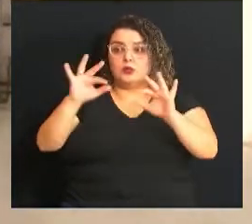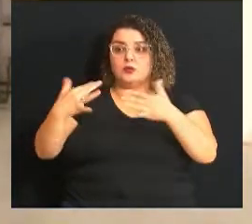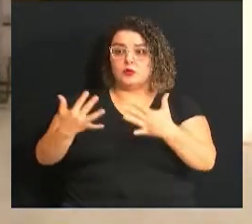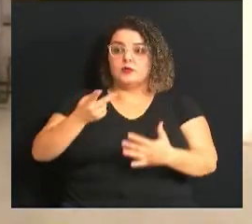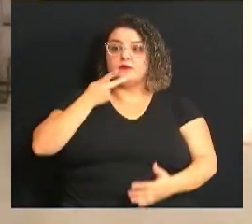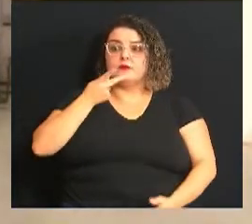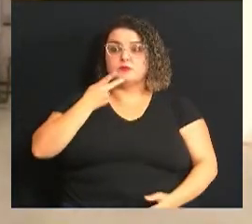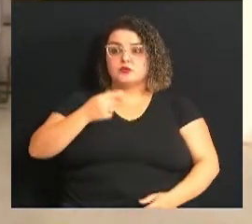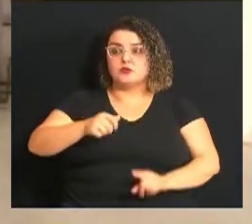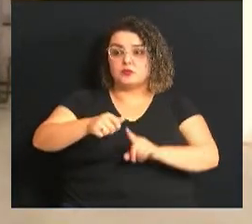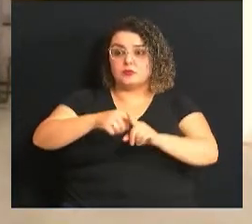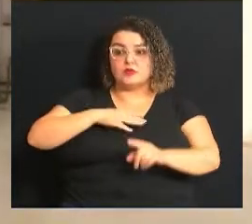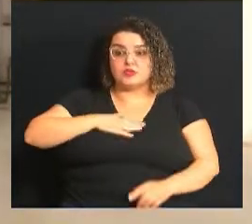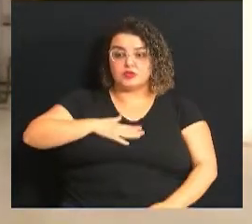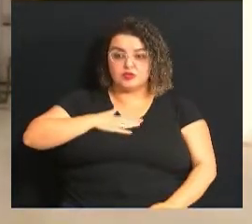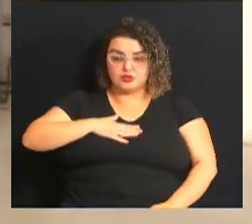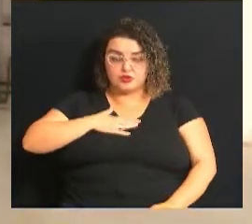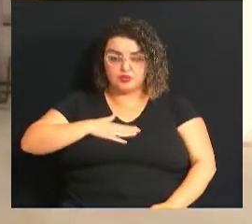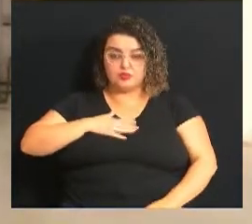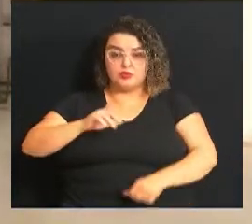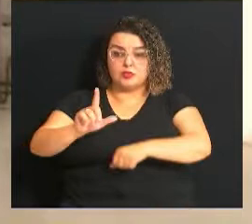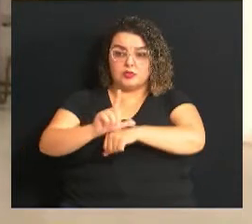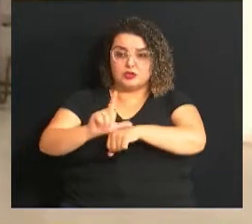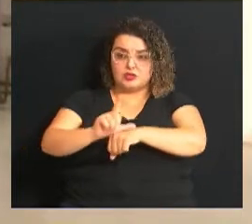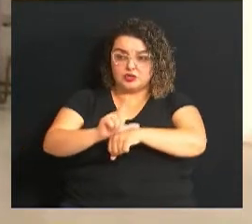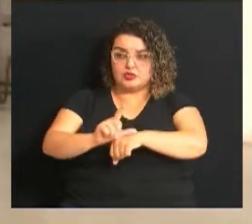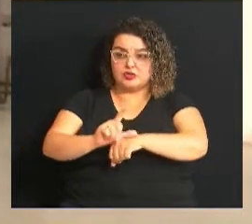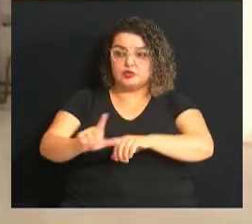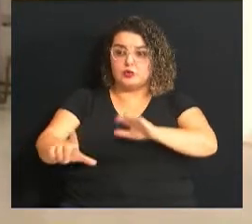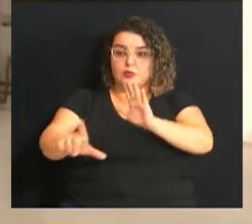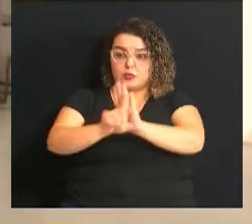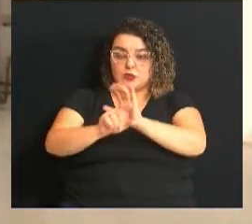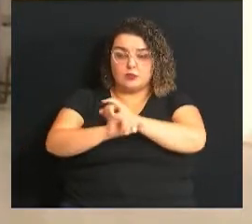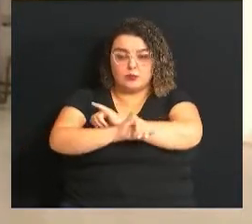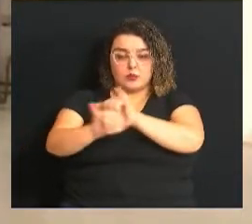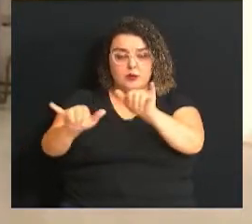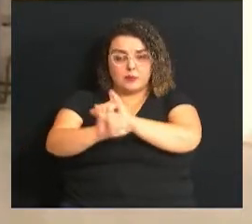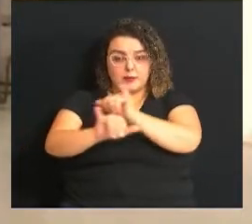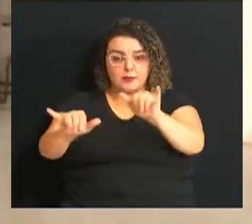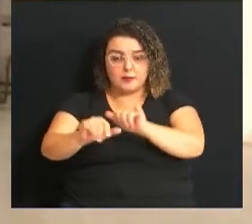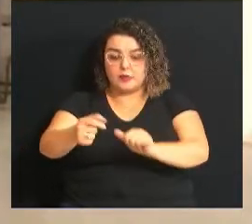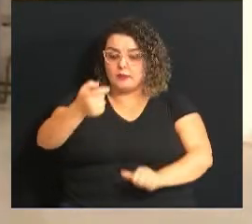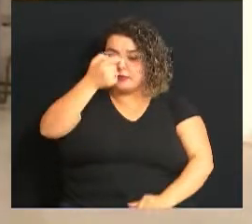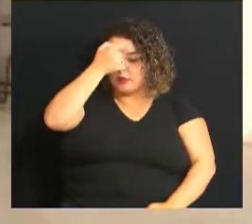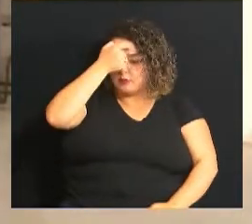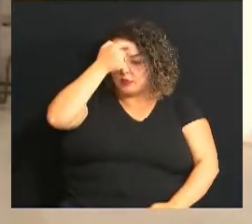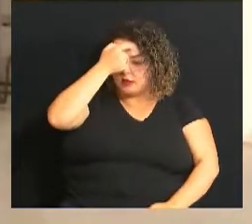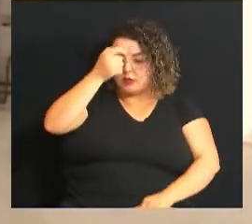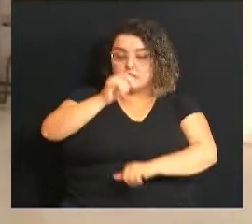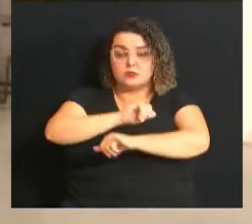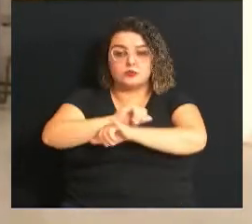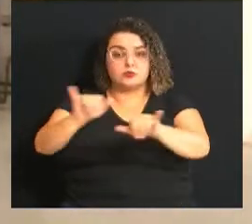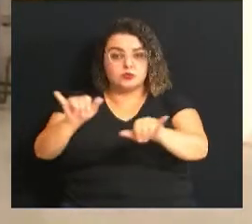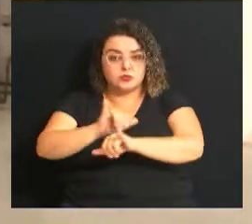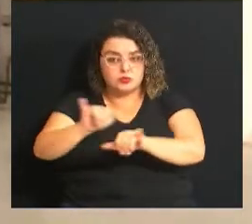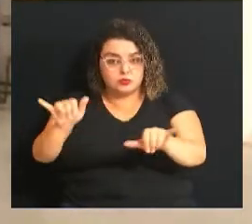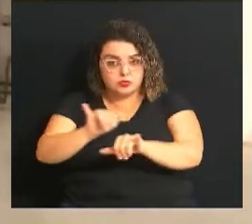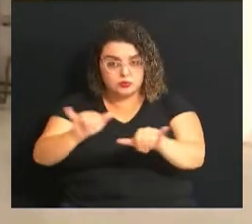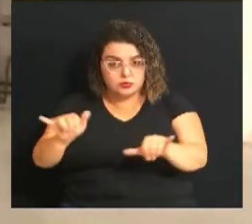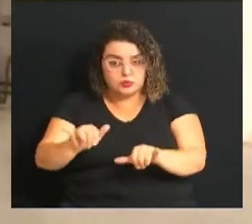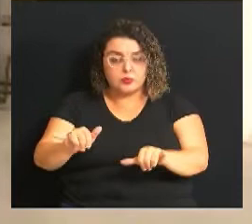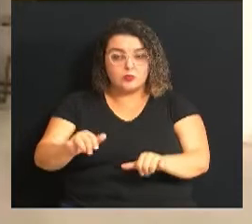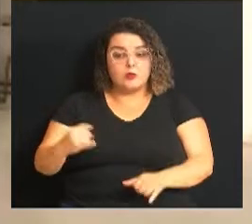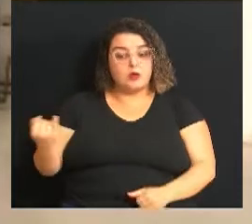Lilás, que é uma campanha instituída por lei para falar, para alertar, para conscientizar sobre a importância da gente combater